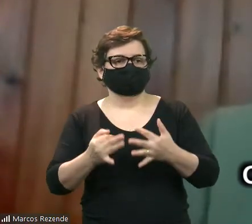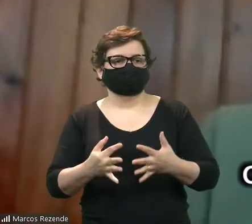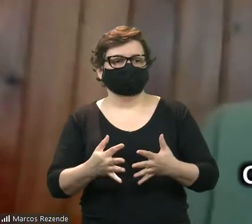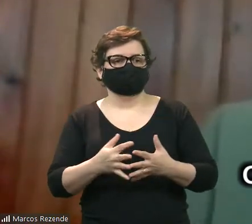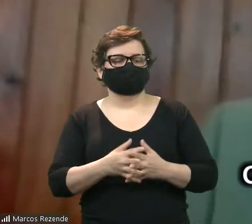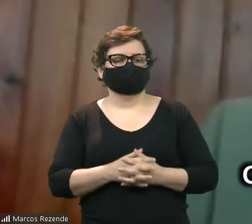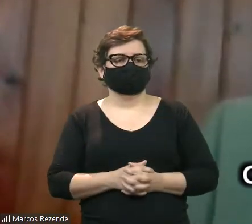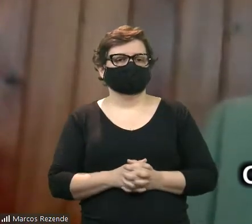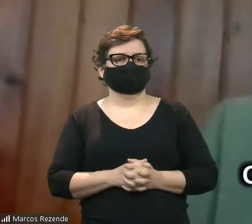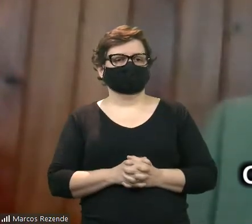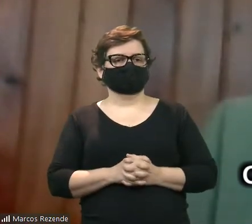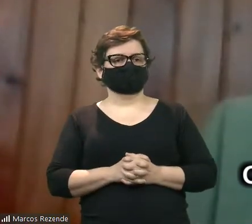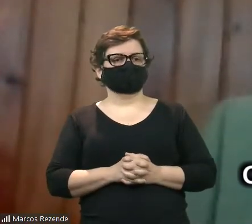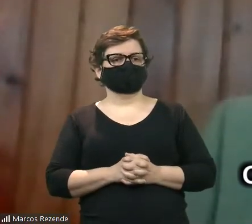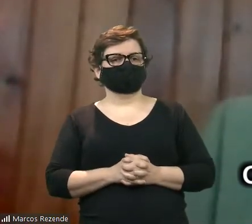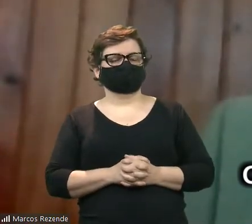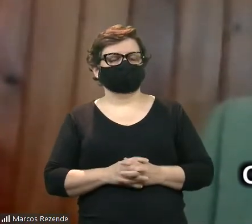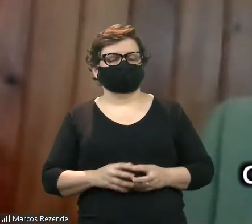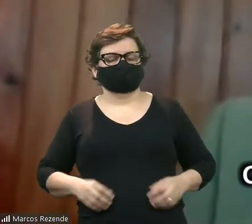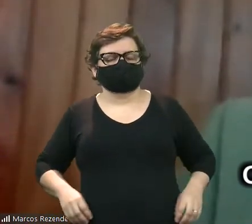discussão.